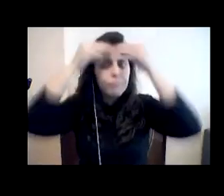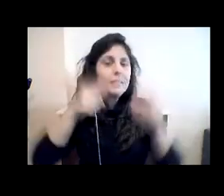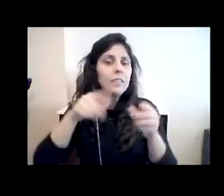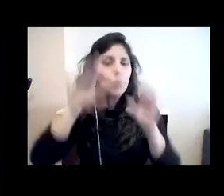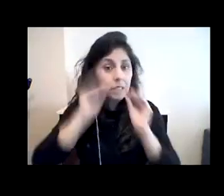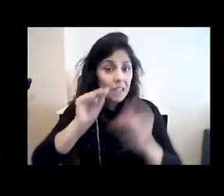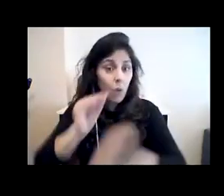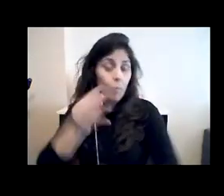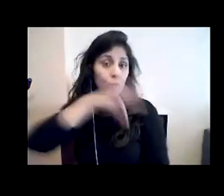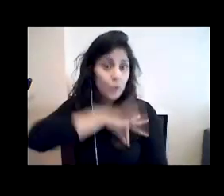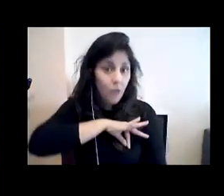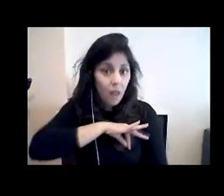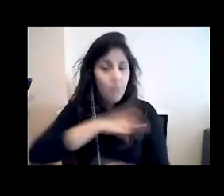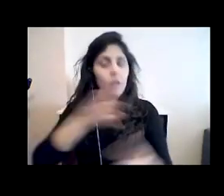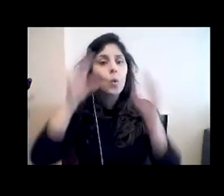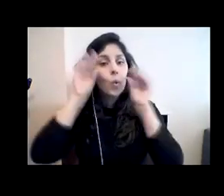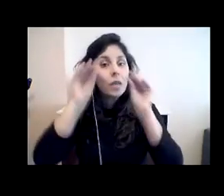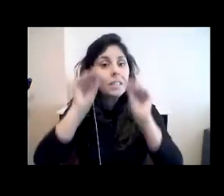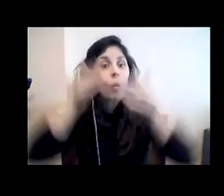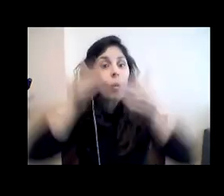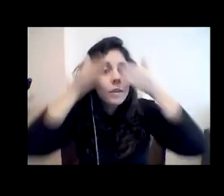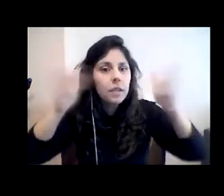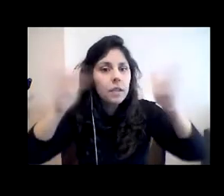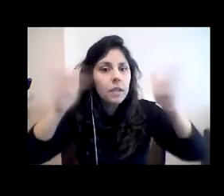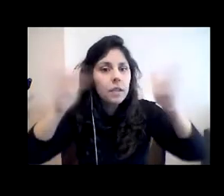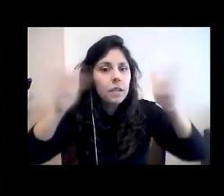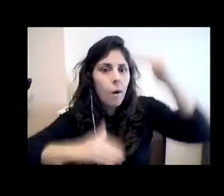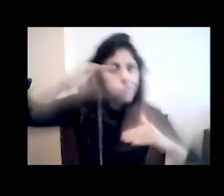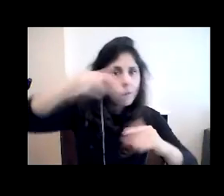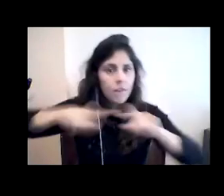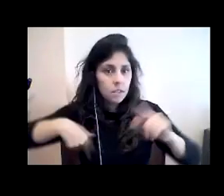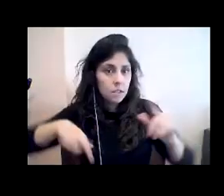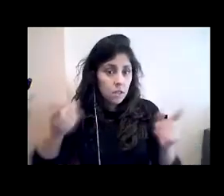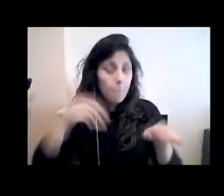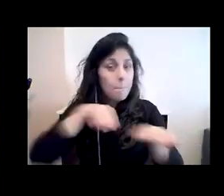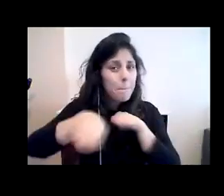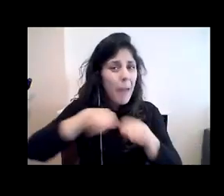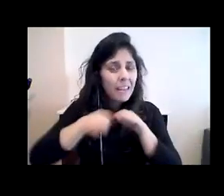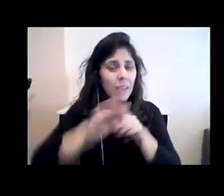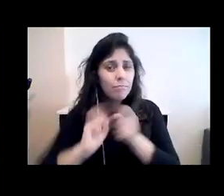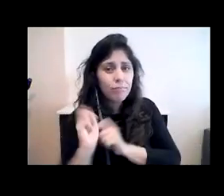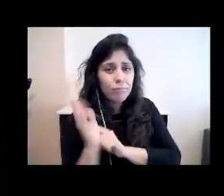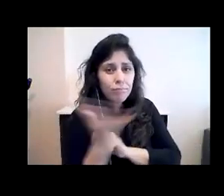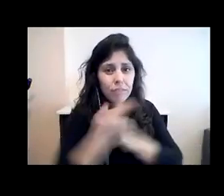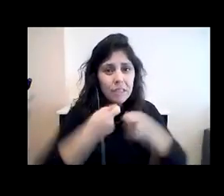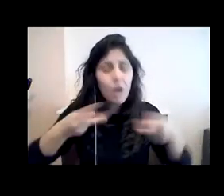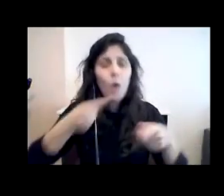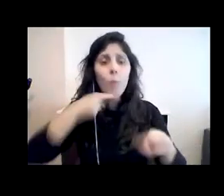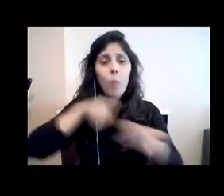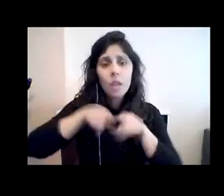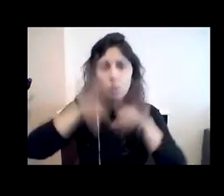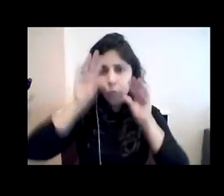educação, democracia, desigualdade e diferenças, práticas socioeducativas e diversidade, políticas educativas,